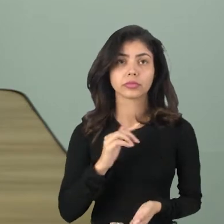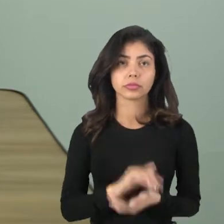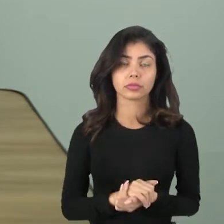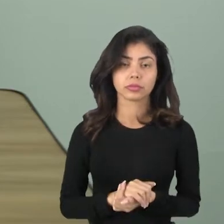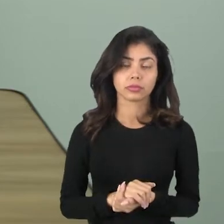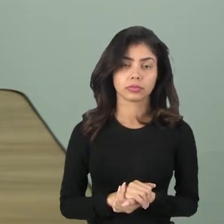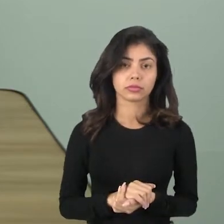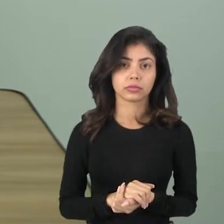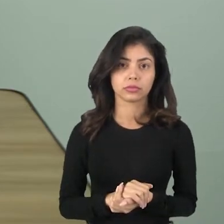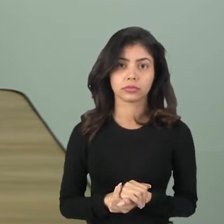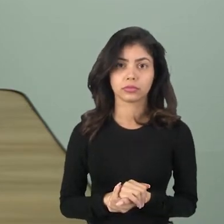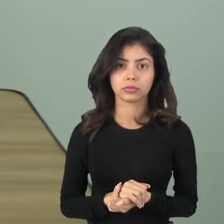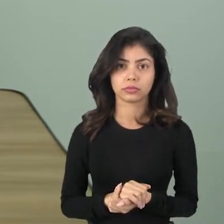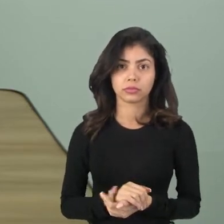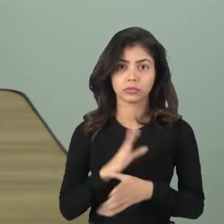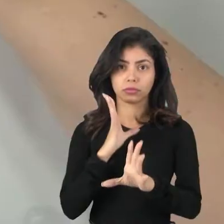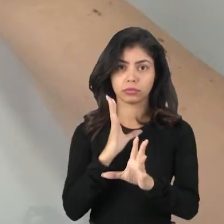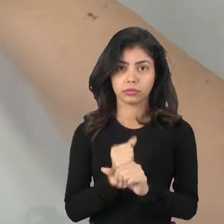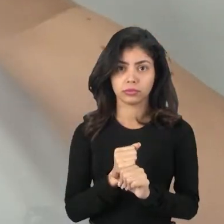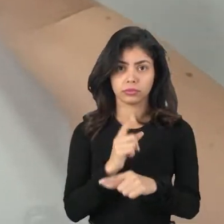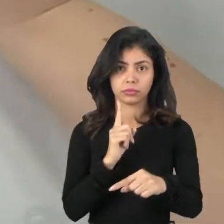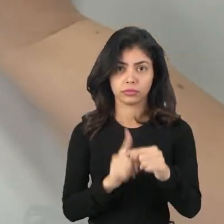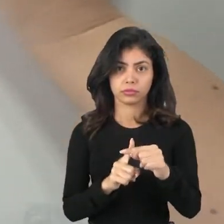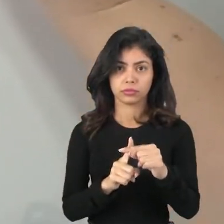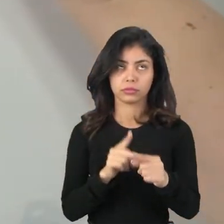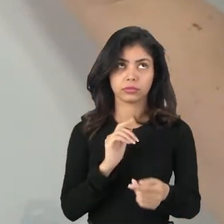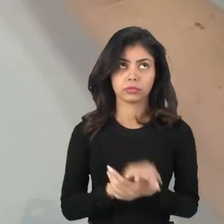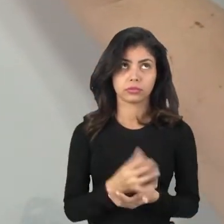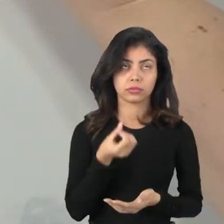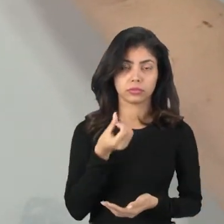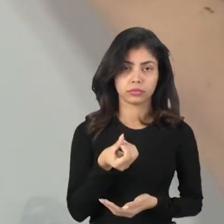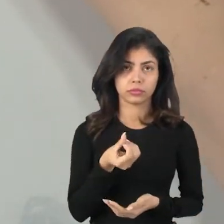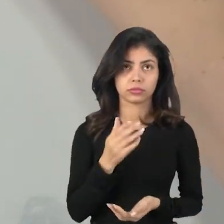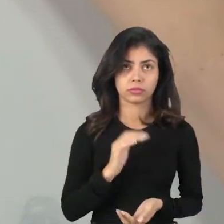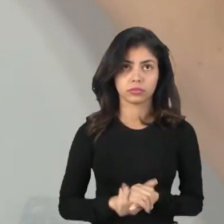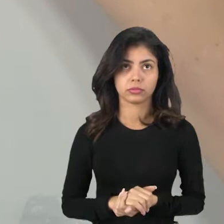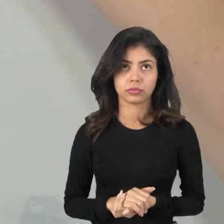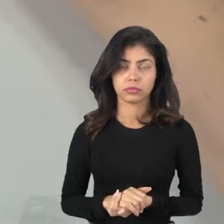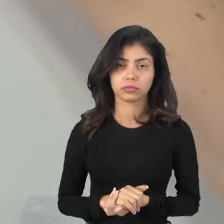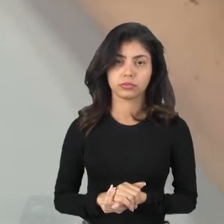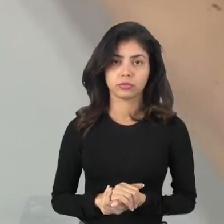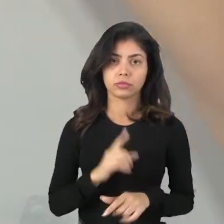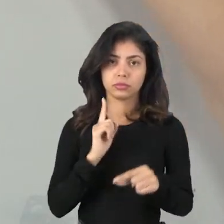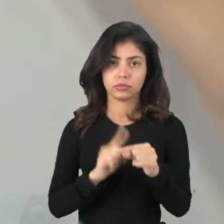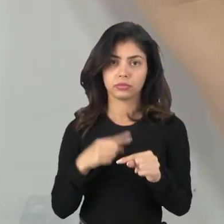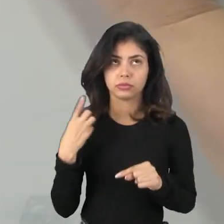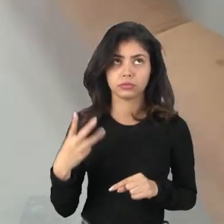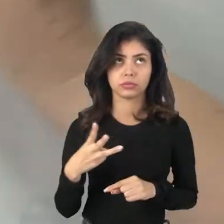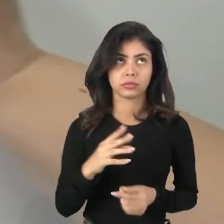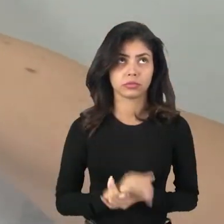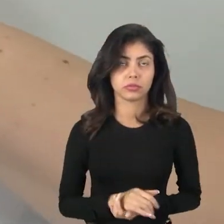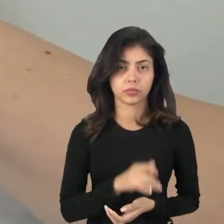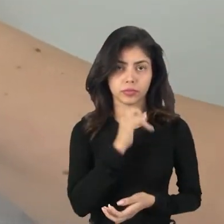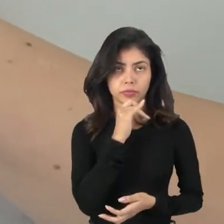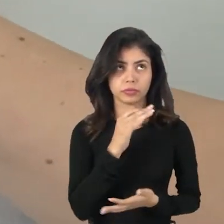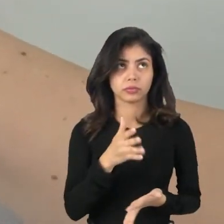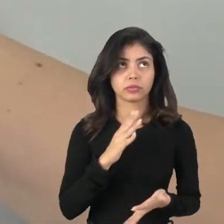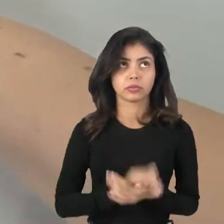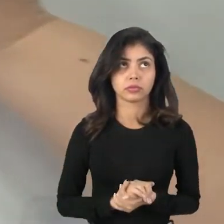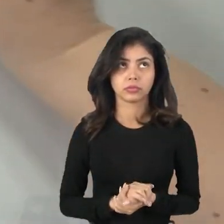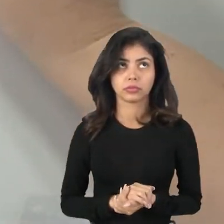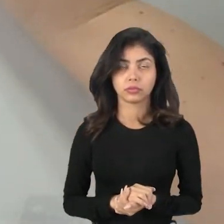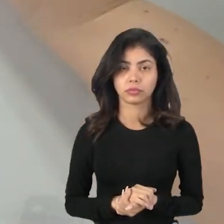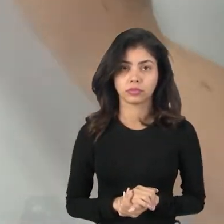sete é mas seis mais três por exemplo